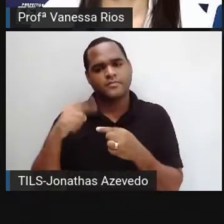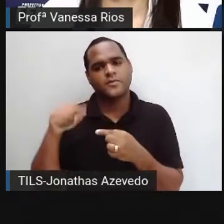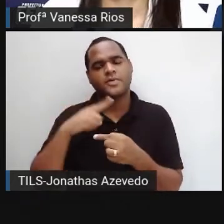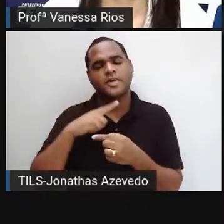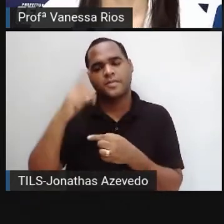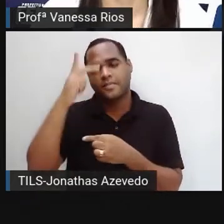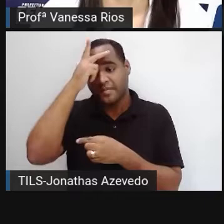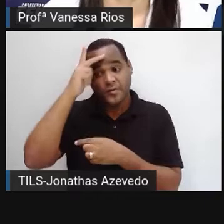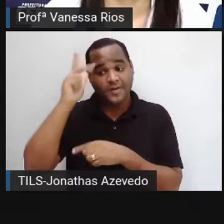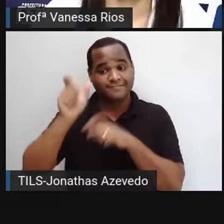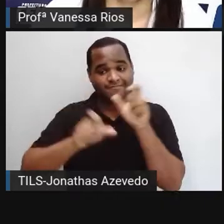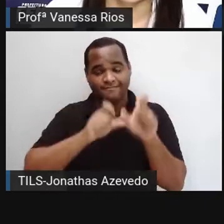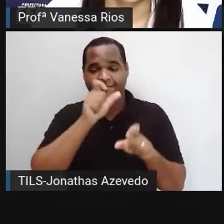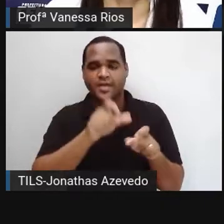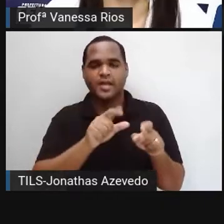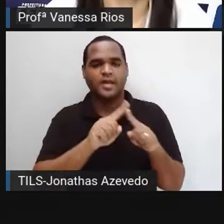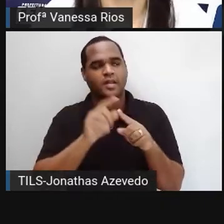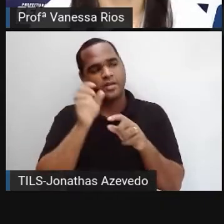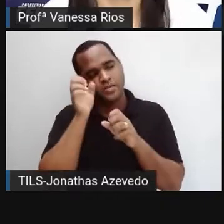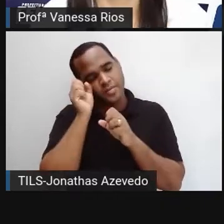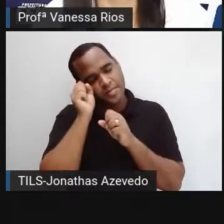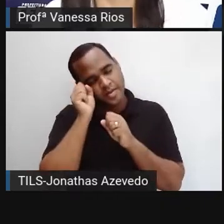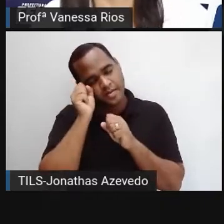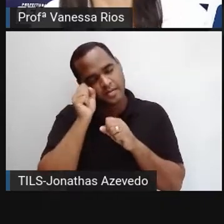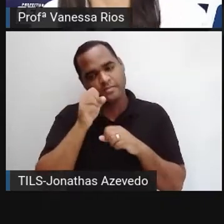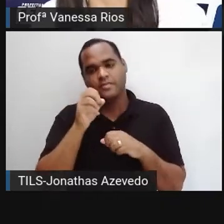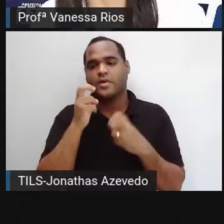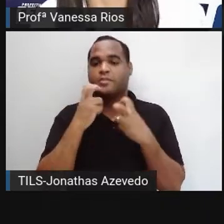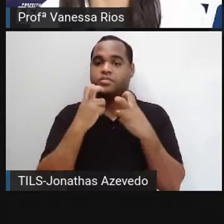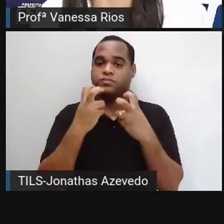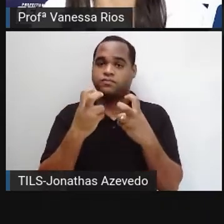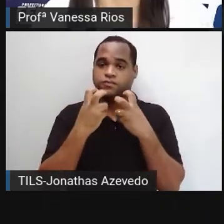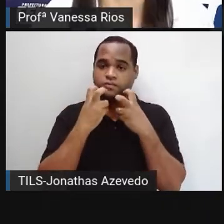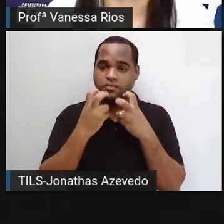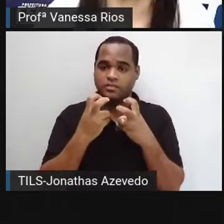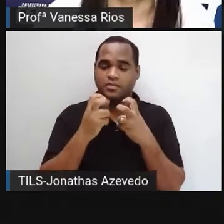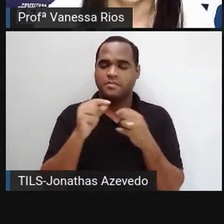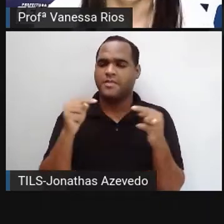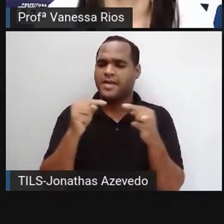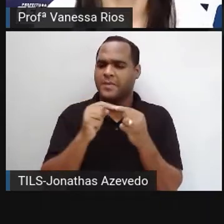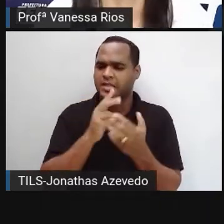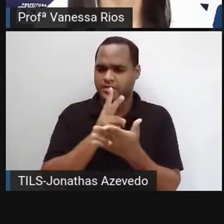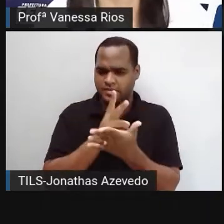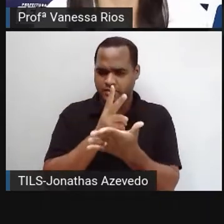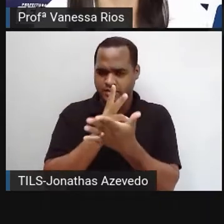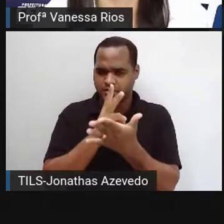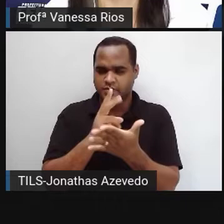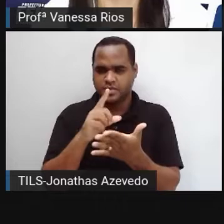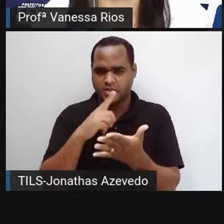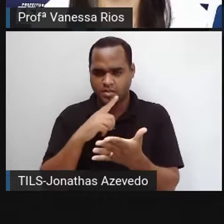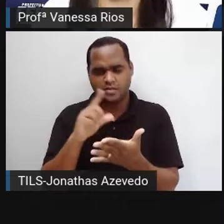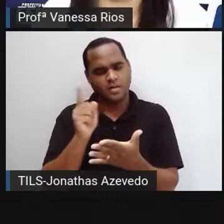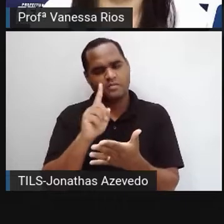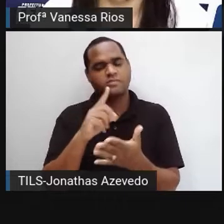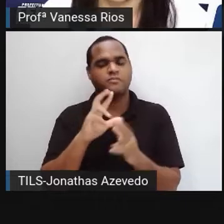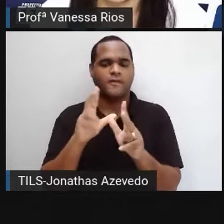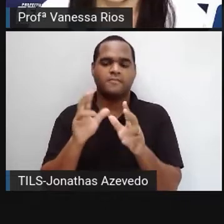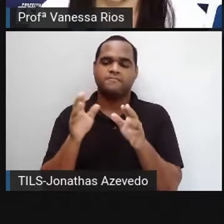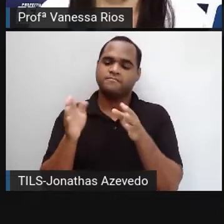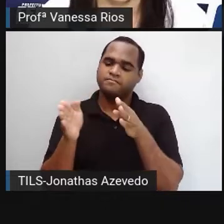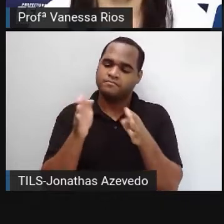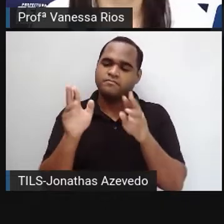quando estão dormindo. Também não é algo que vai acontecer o tempo inteiro, vai acontecer em períodos, em